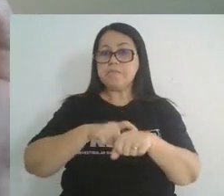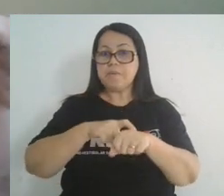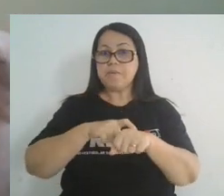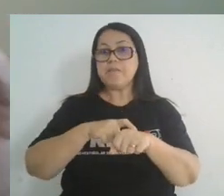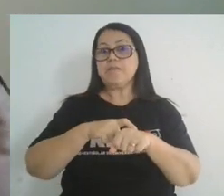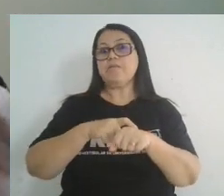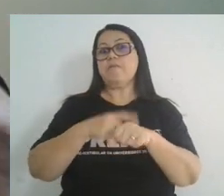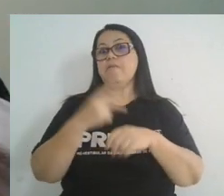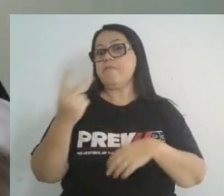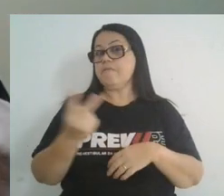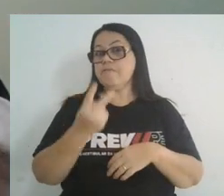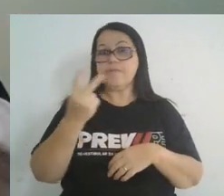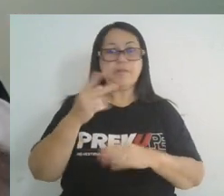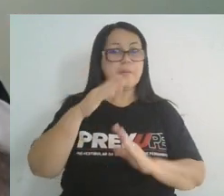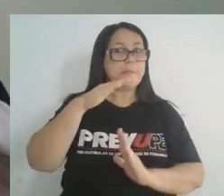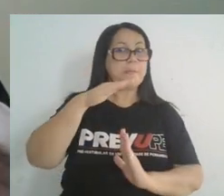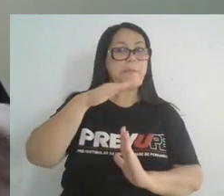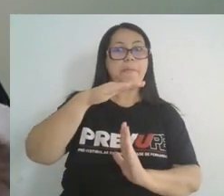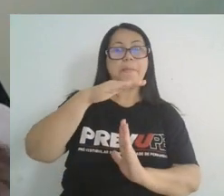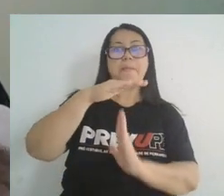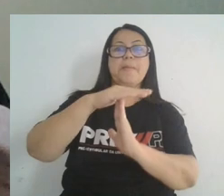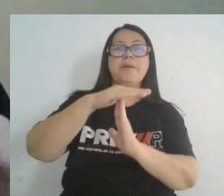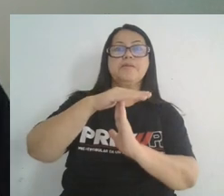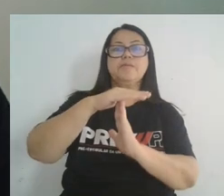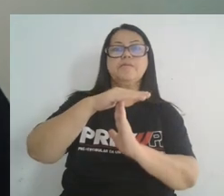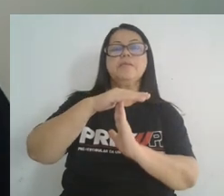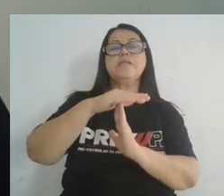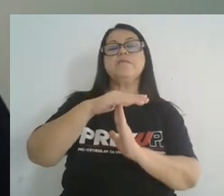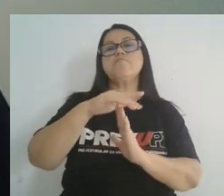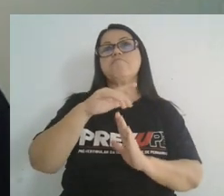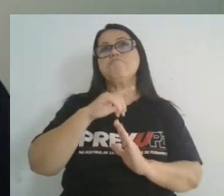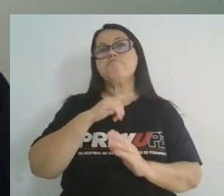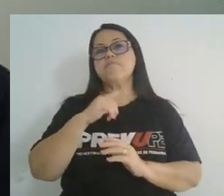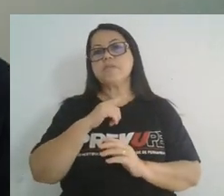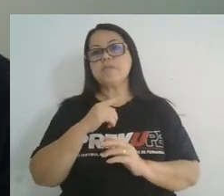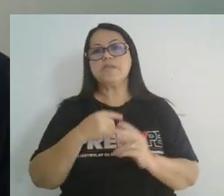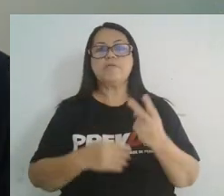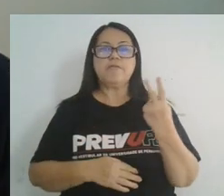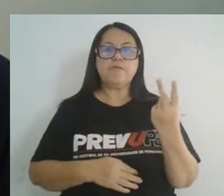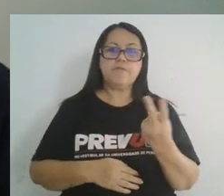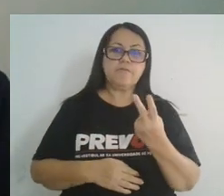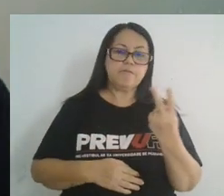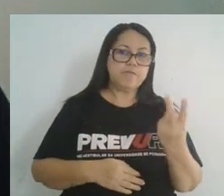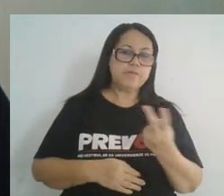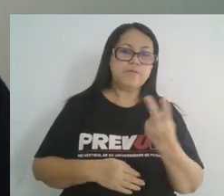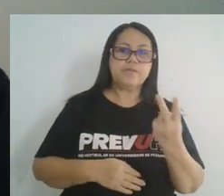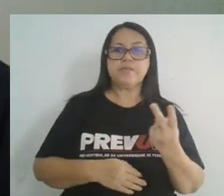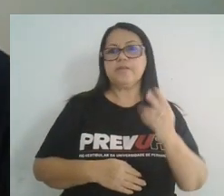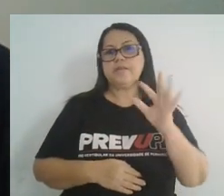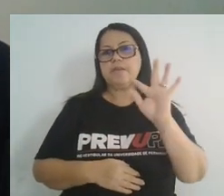atrito estático é máxima, nesse ponto ela tem a magnitude